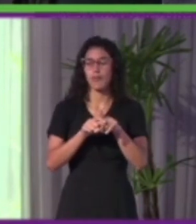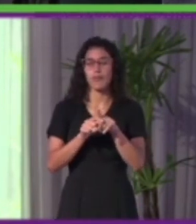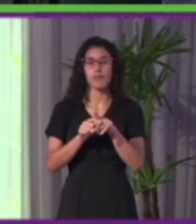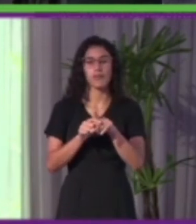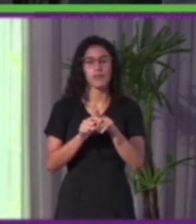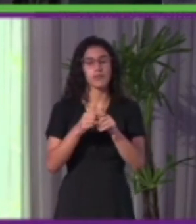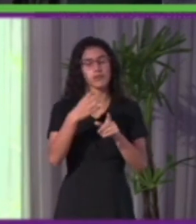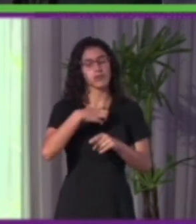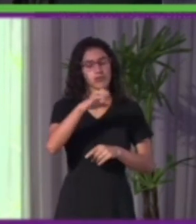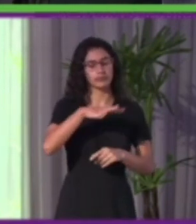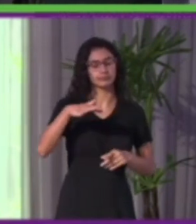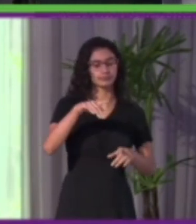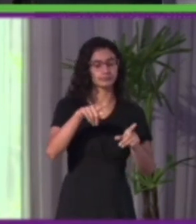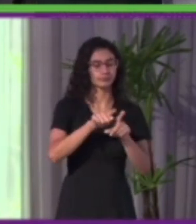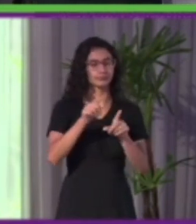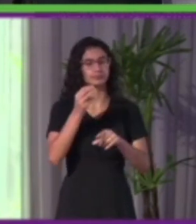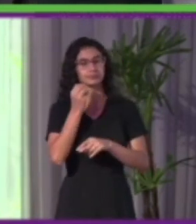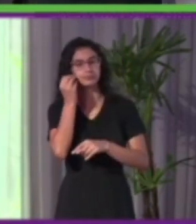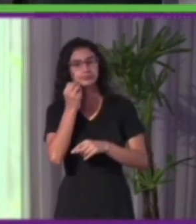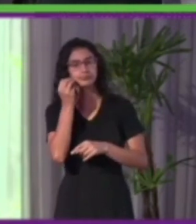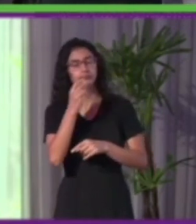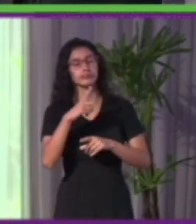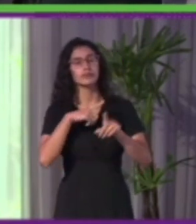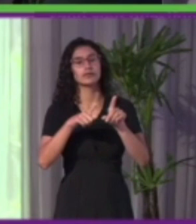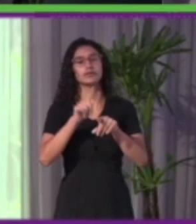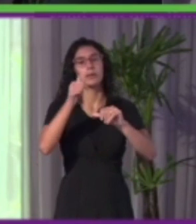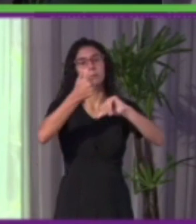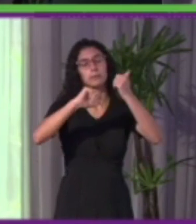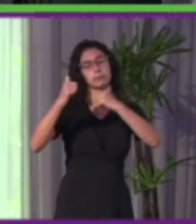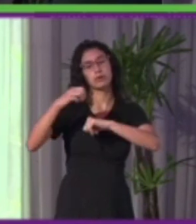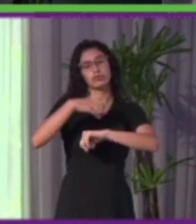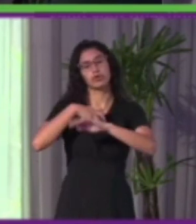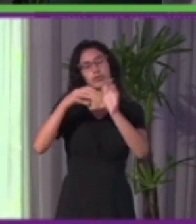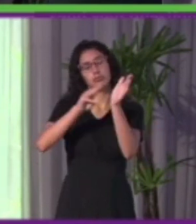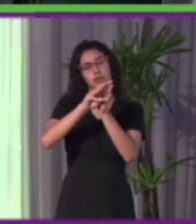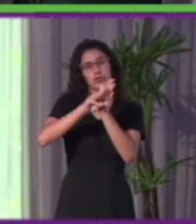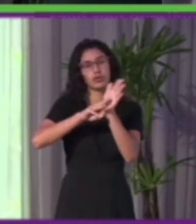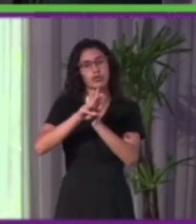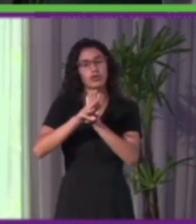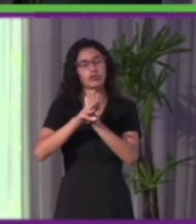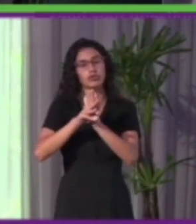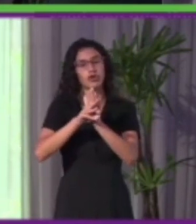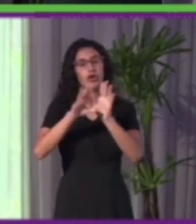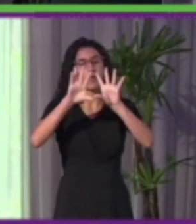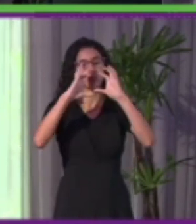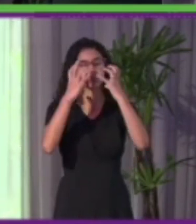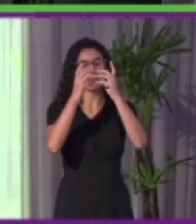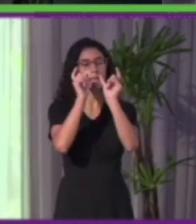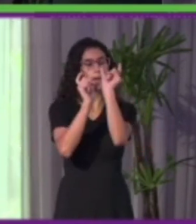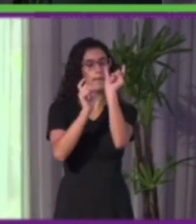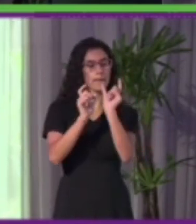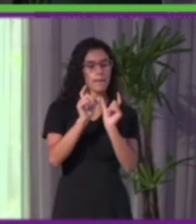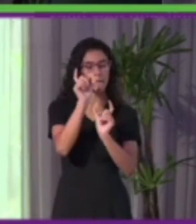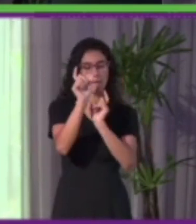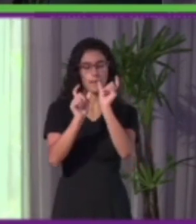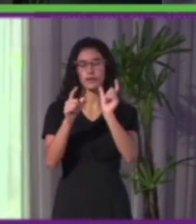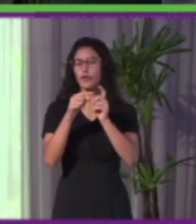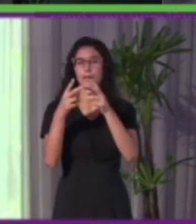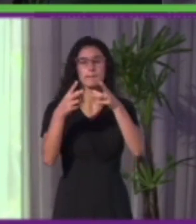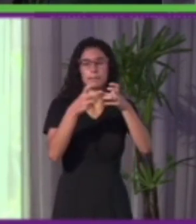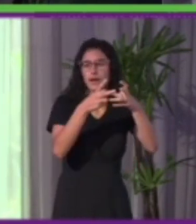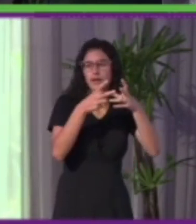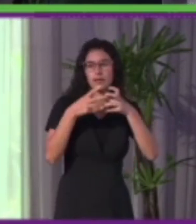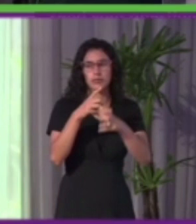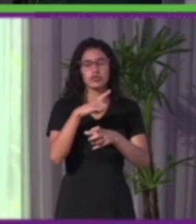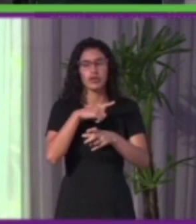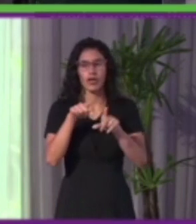e, de modo geral, do formulário de experiência e opinião, foram analisadas através de uma metodologia de nuvem de palavras e não foi observada,